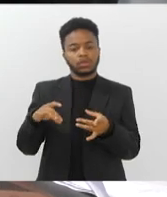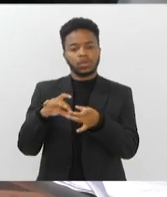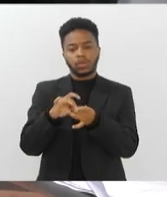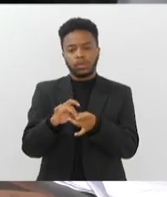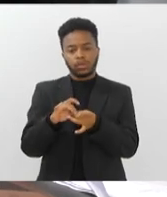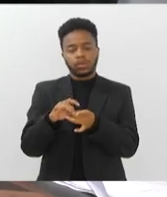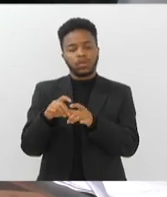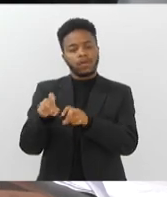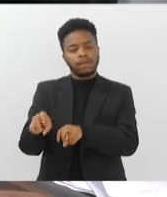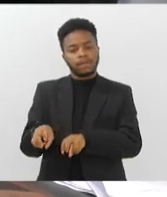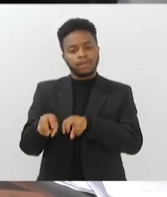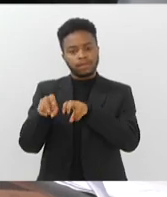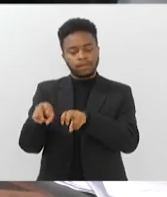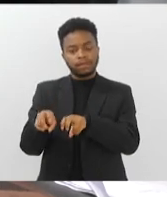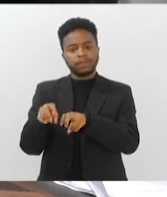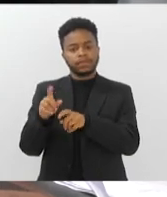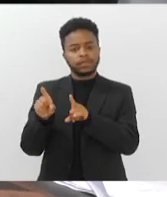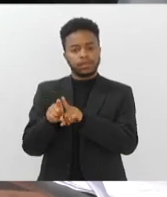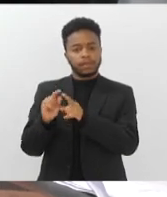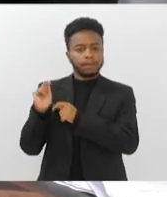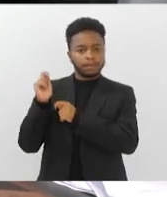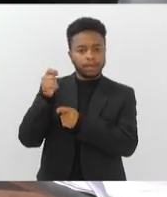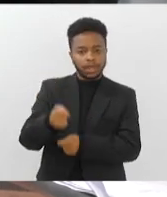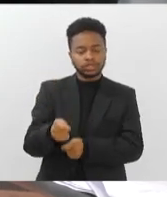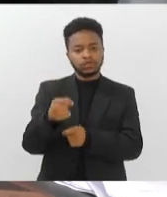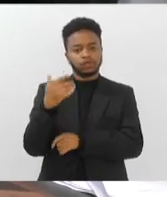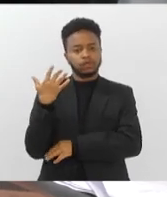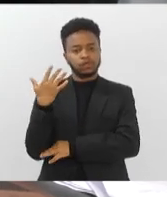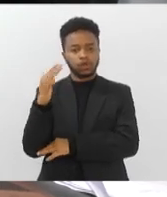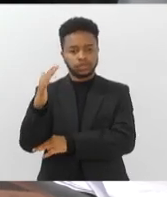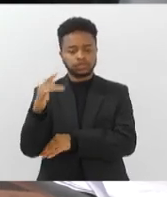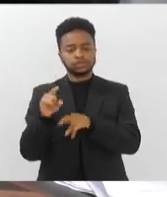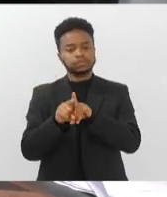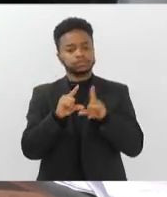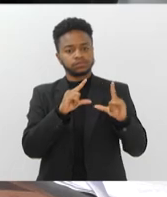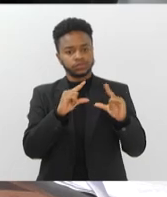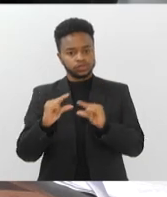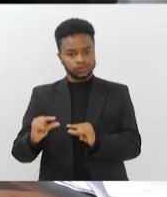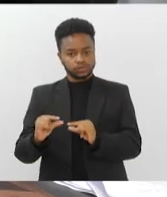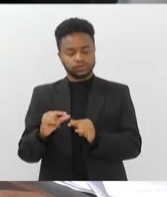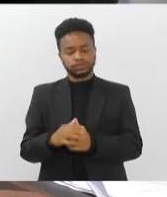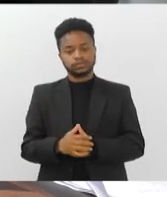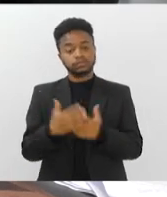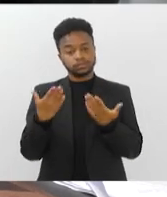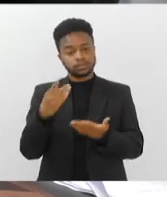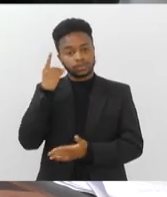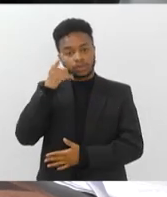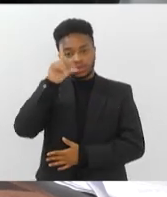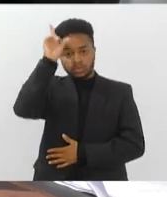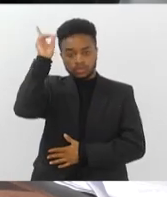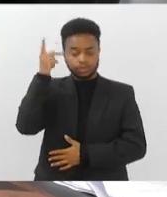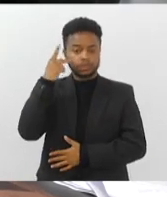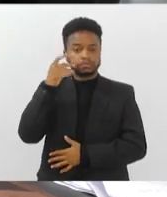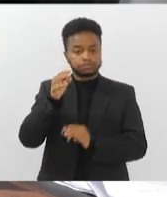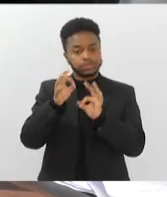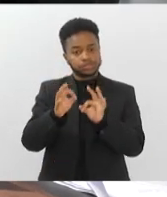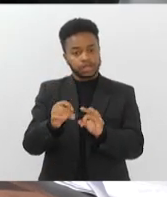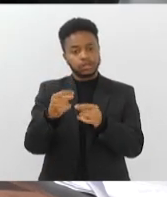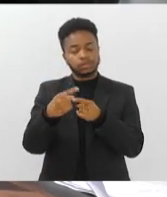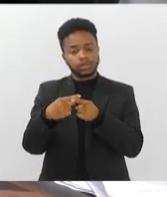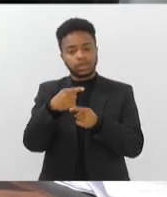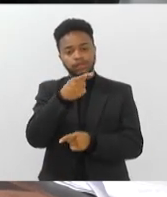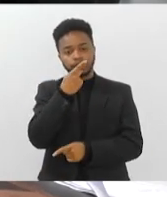pecuária, agricultura, pecuária, floresta, que reduzem muito. O deputado Luiz Paulo tem toda a razão quando diz